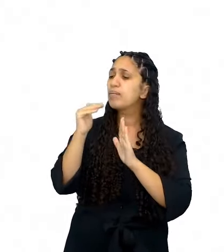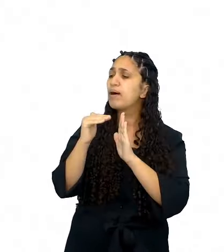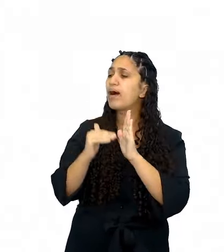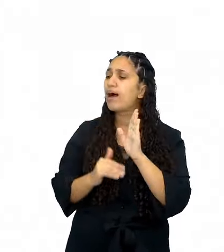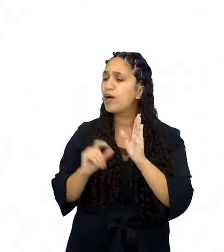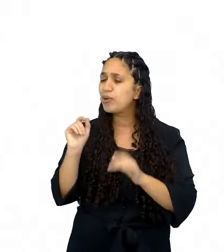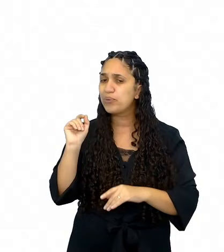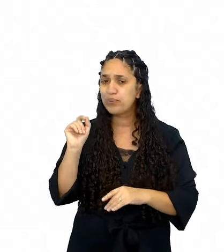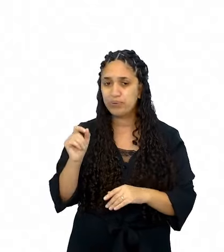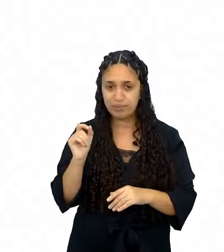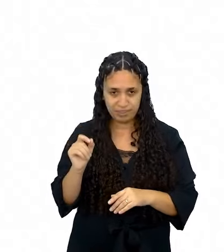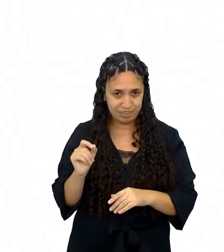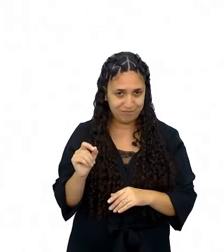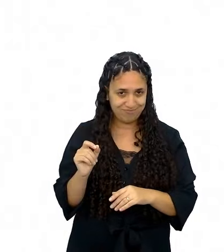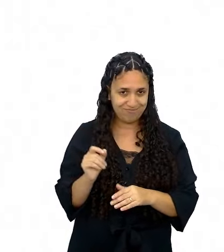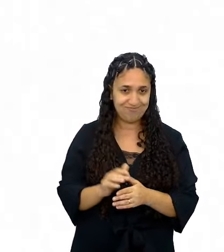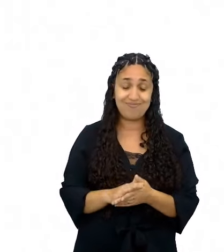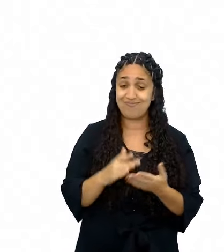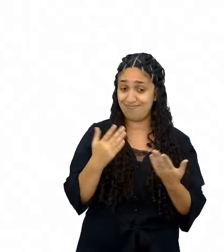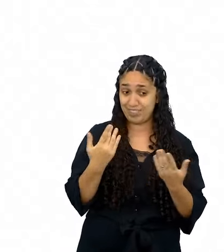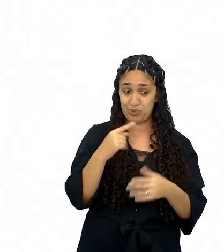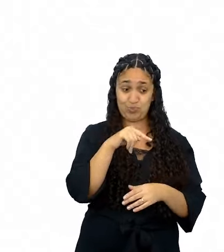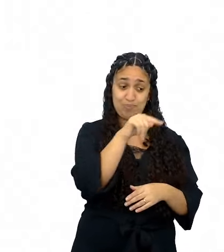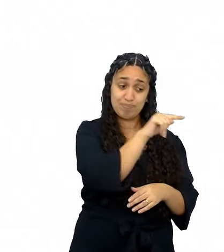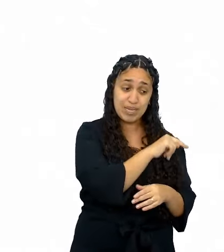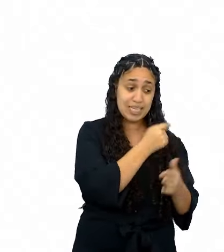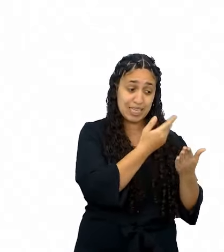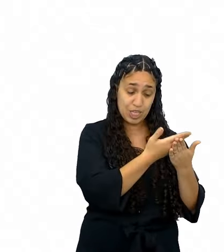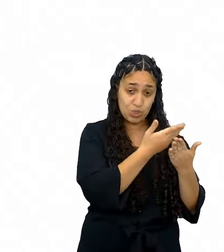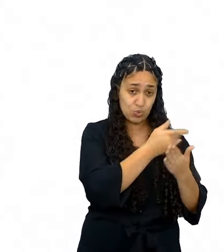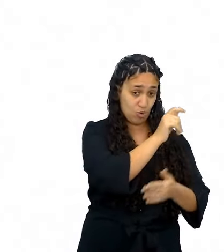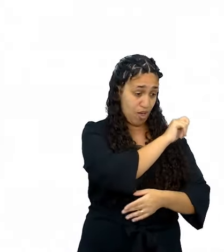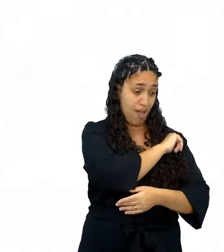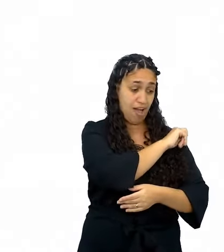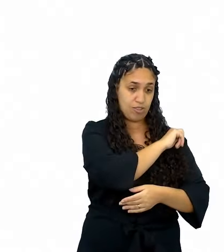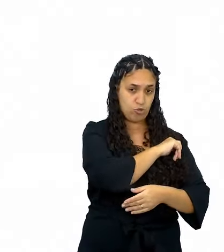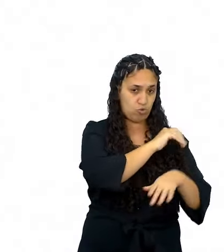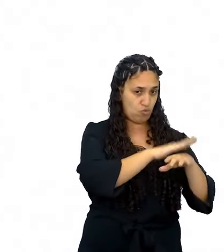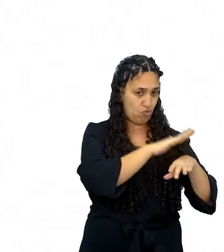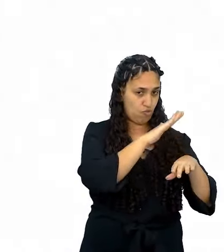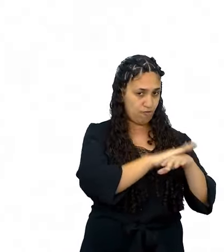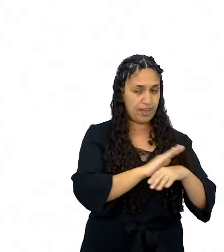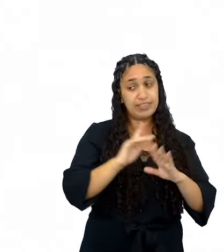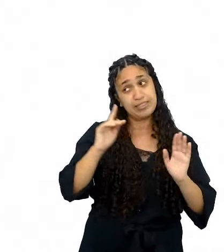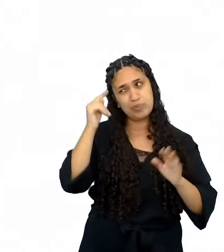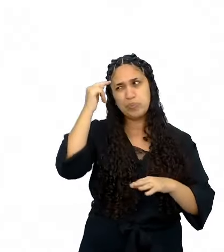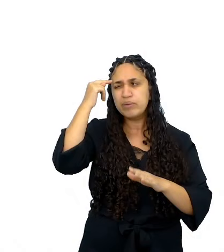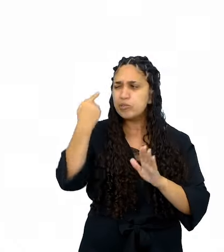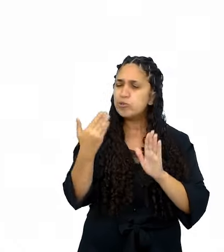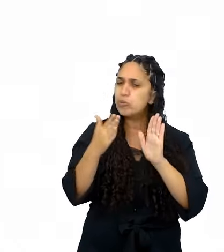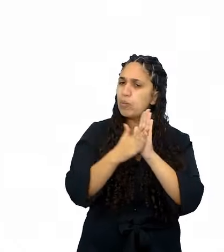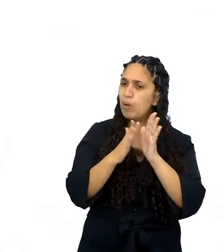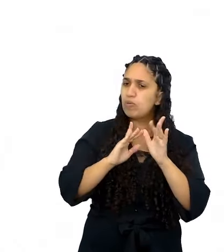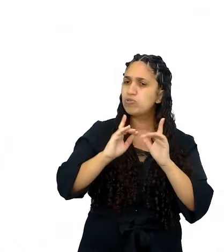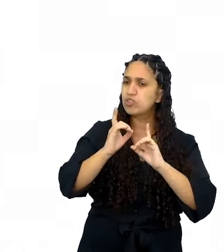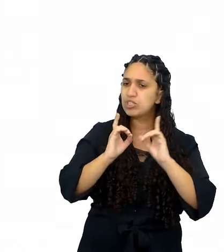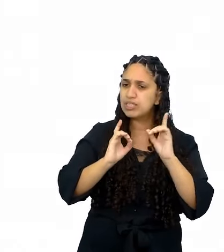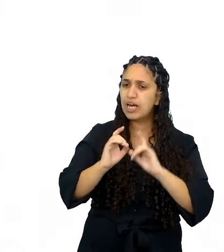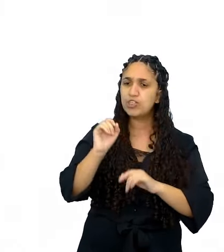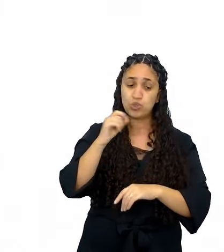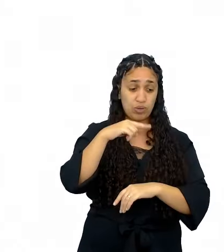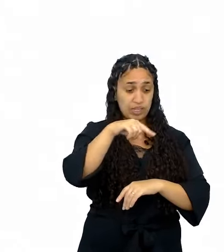propósito didático é que eles aprendam ou aprimorem como ler, grifar, tomar